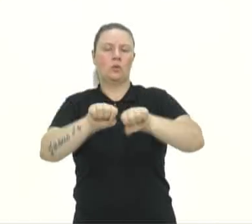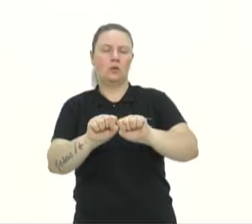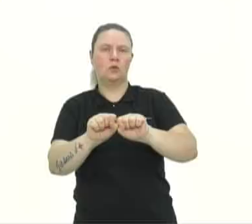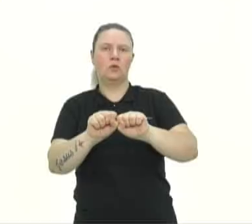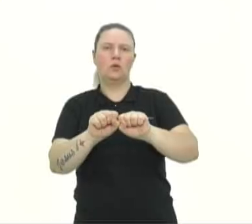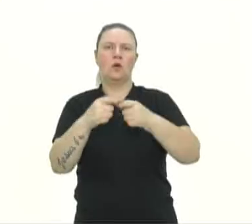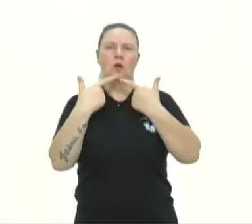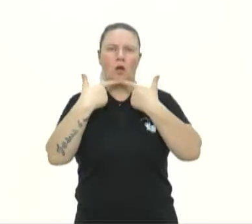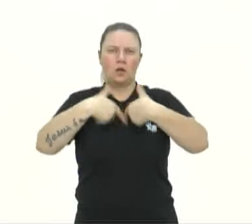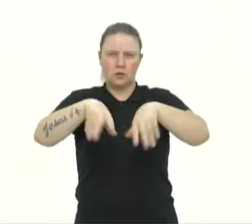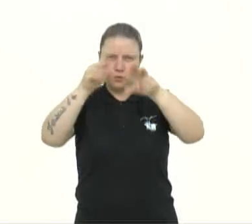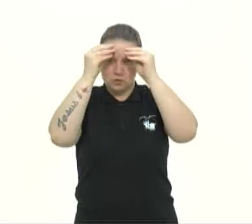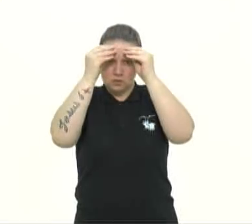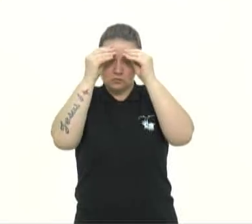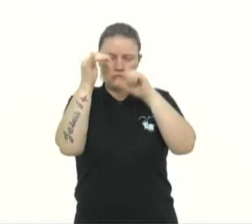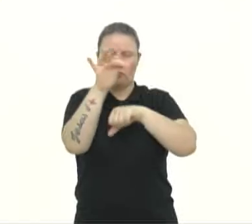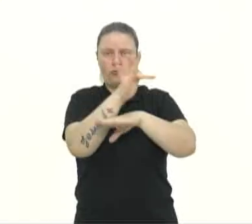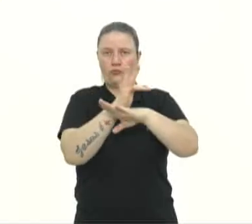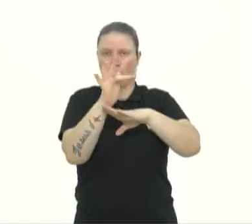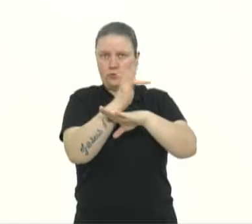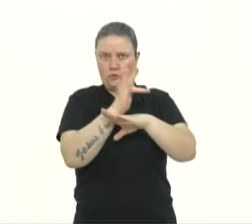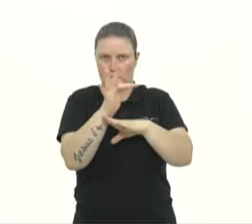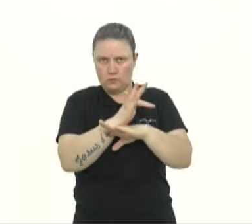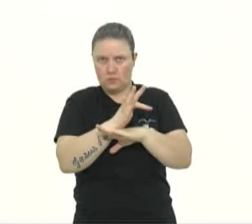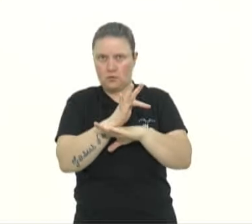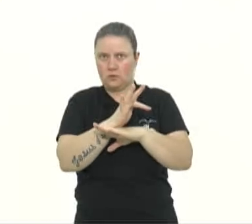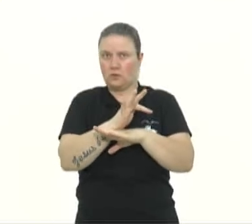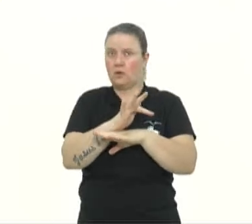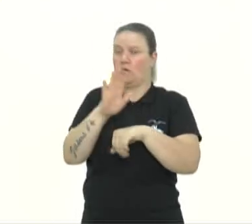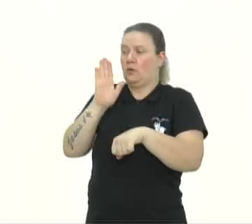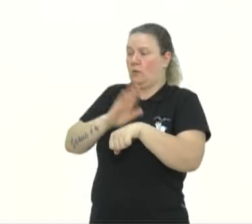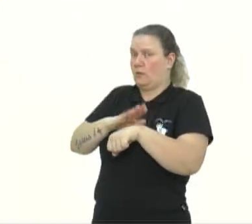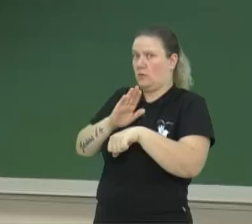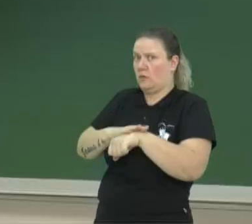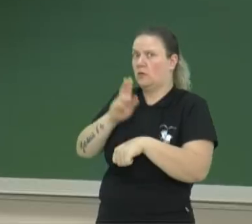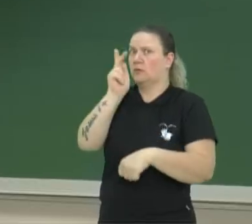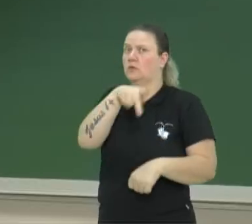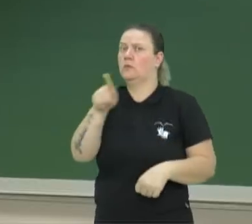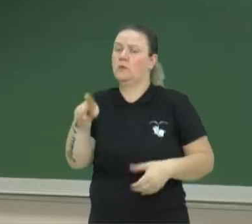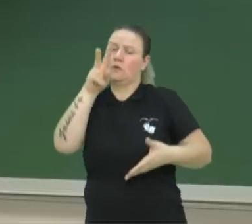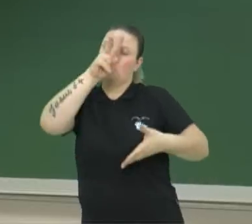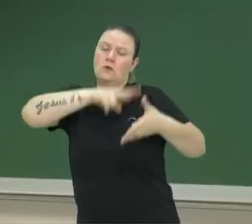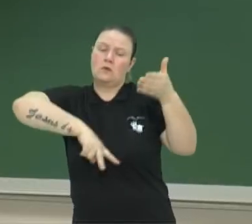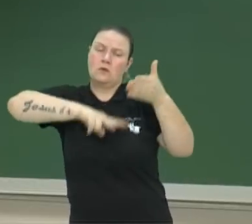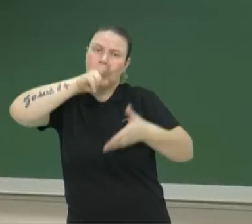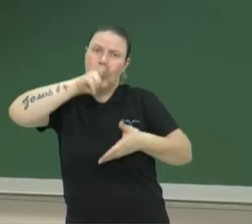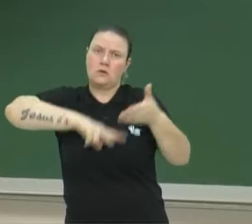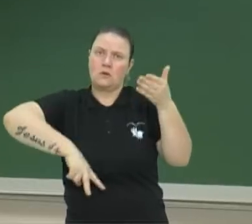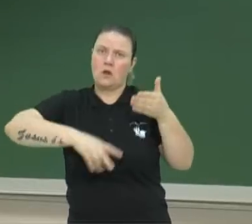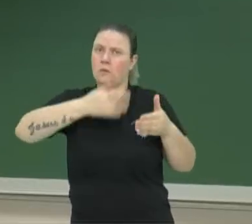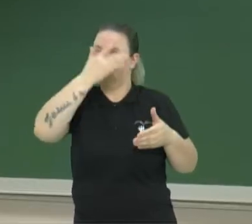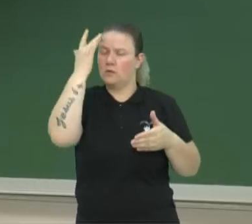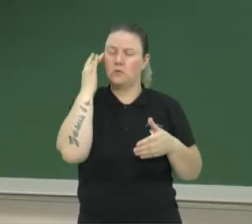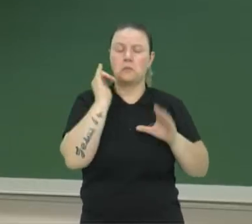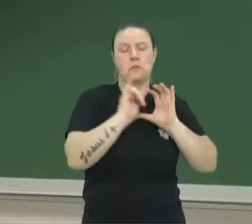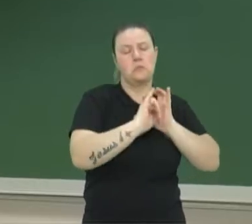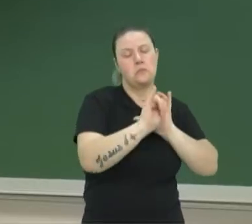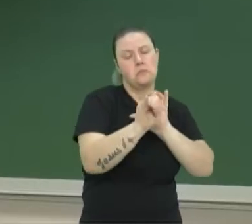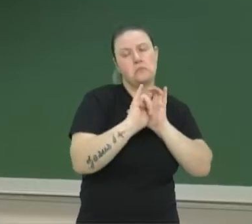falantes do caos. Então, você acompanhou ali quando eu estava narrando. A parte do narrador, do contador do